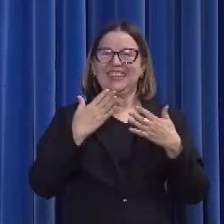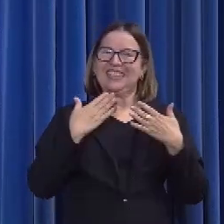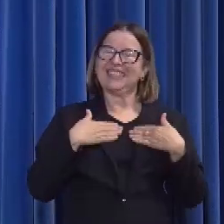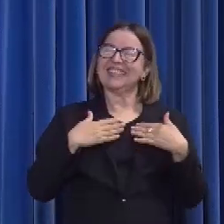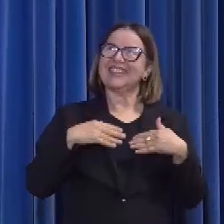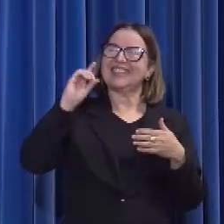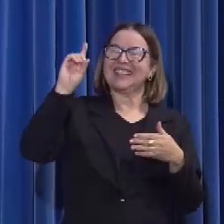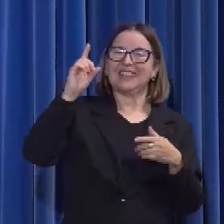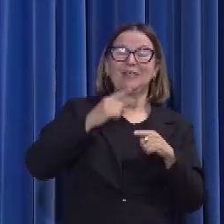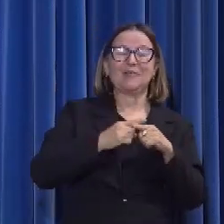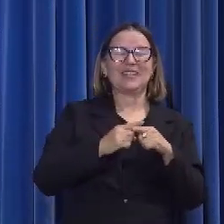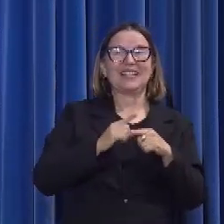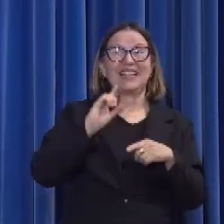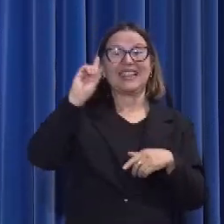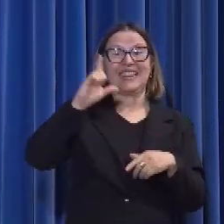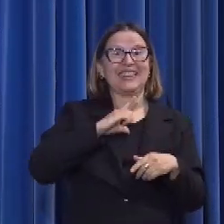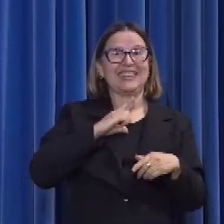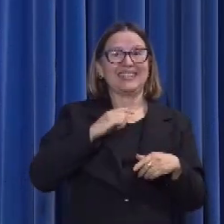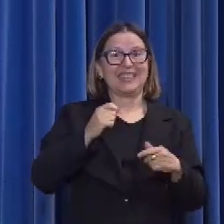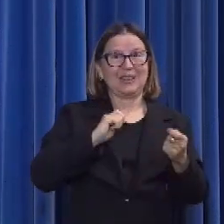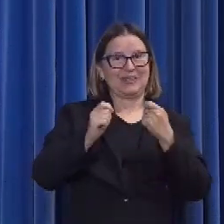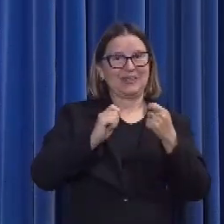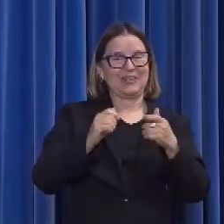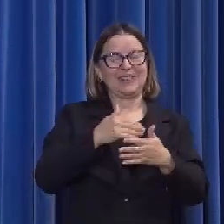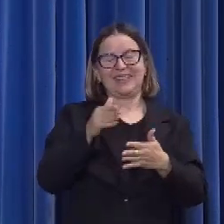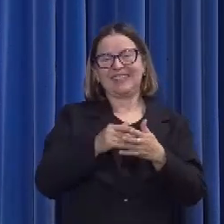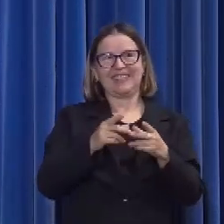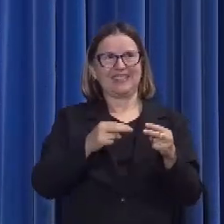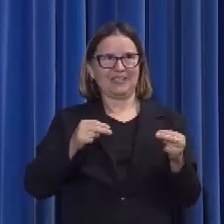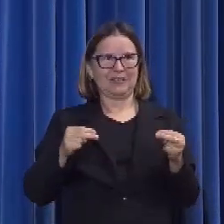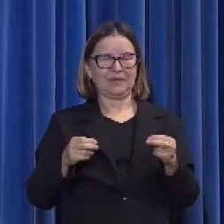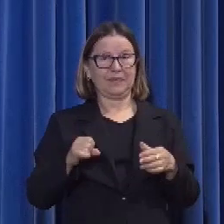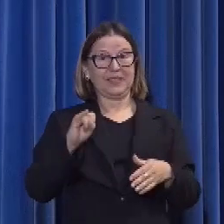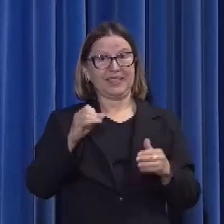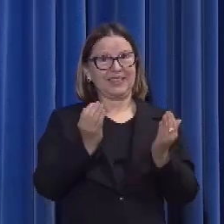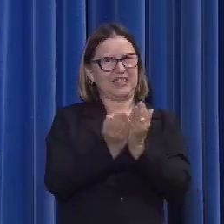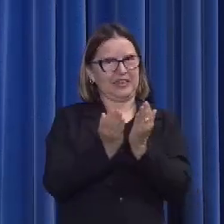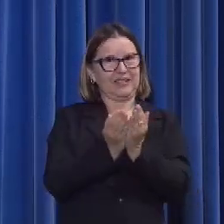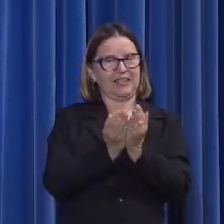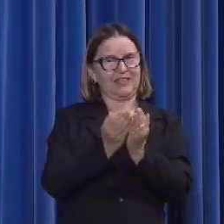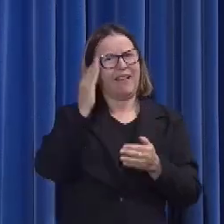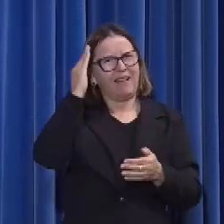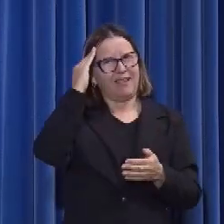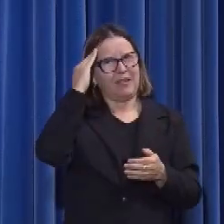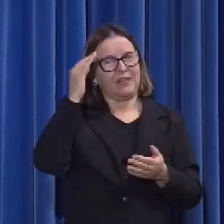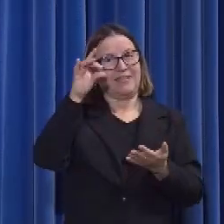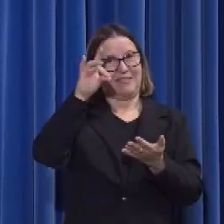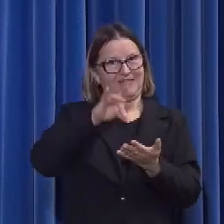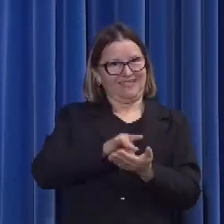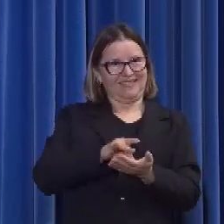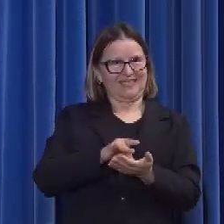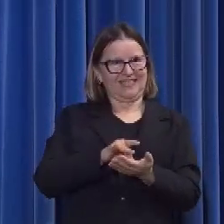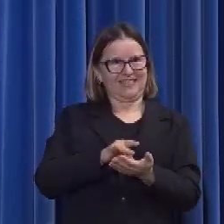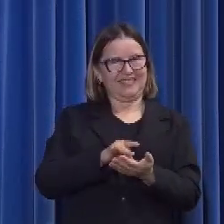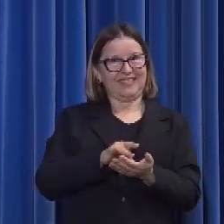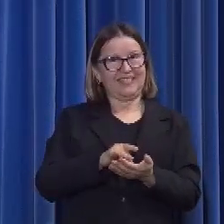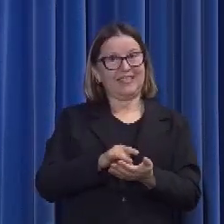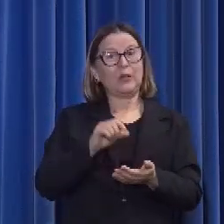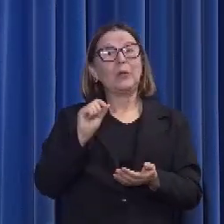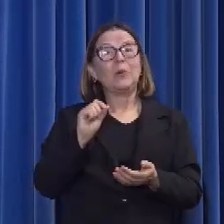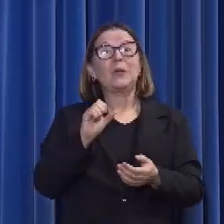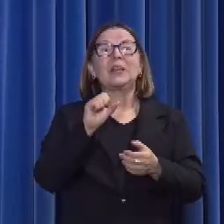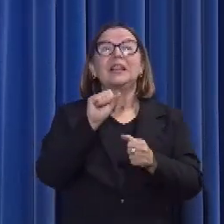de todas as coisas. Se o cristão soubesse realmente o que o